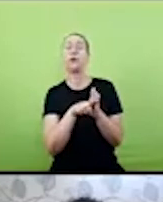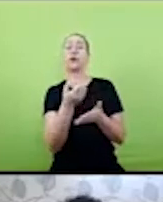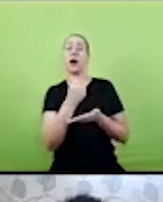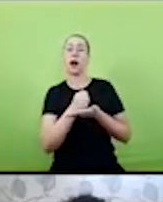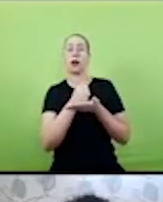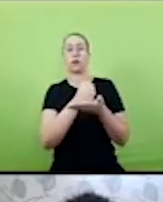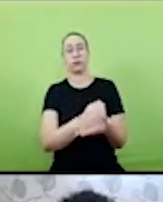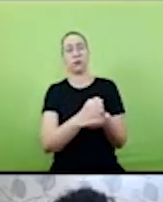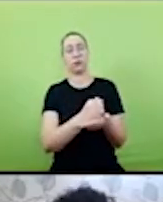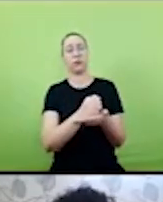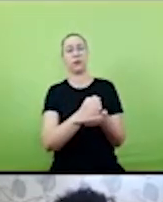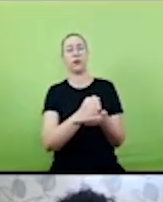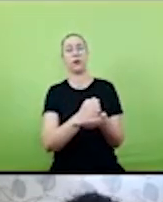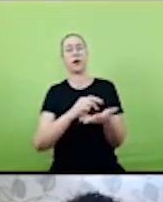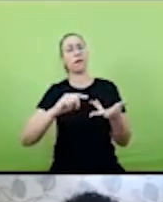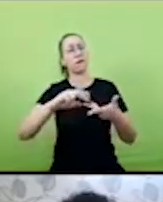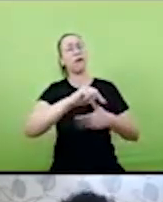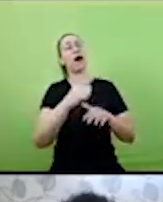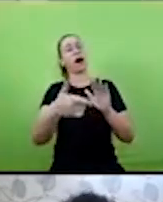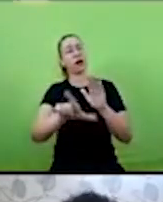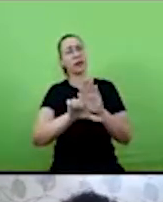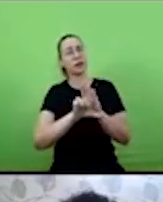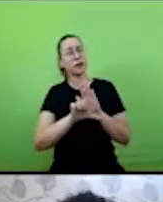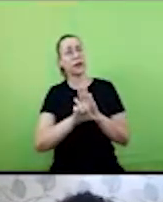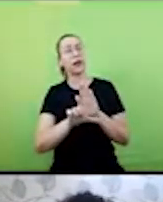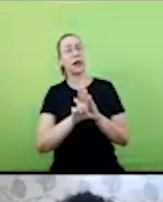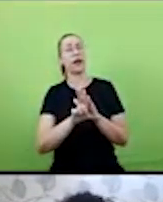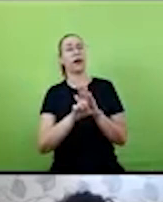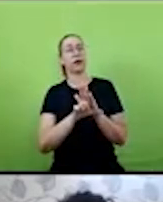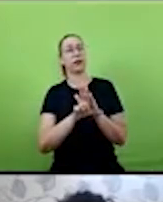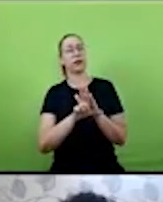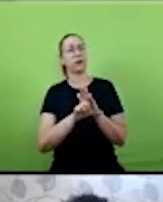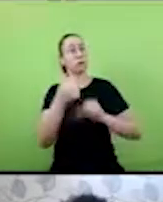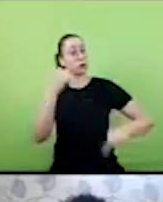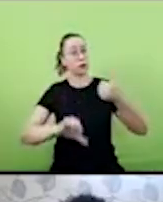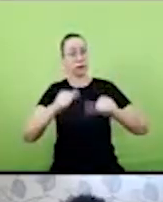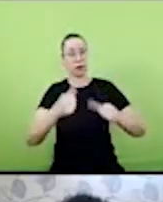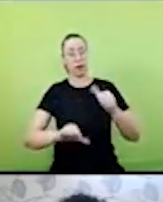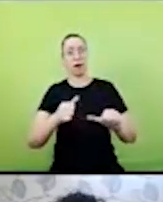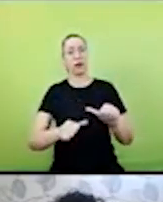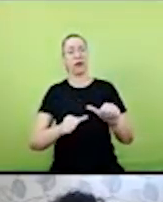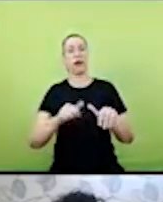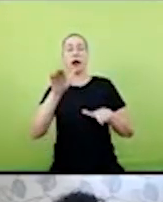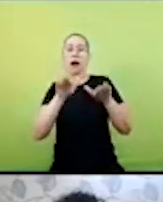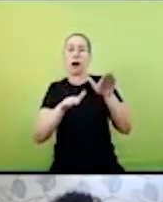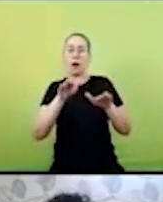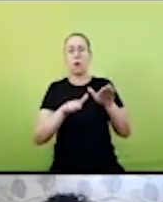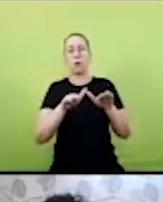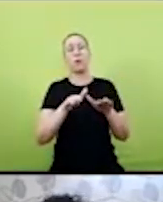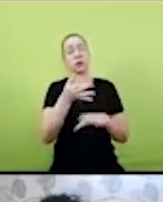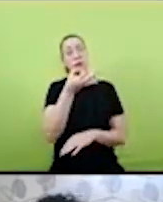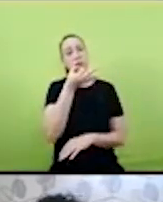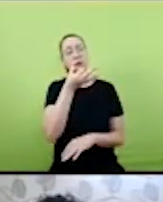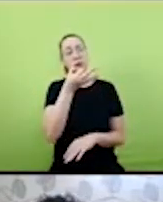outras legislações fossem revistas, né? Então, eu vou apresentar para vocês algumas, né, citar algumas leis